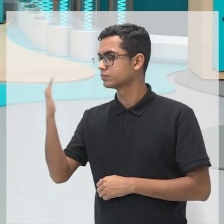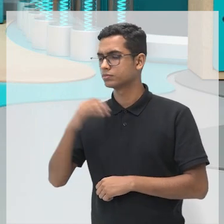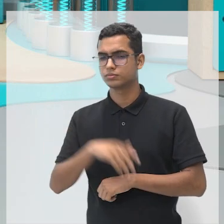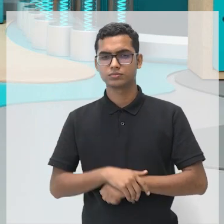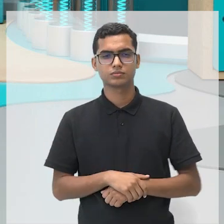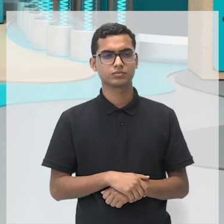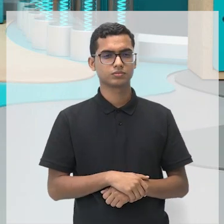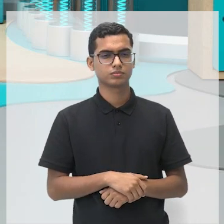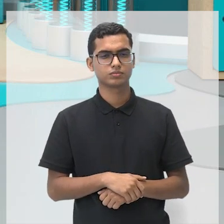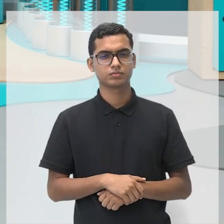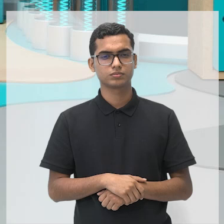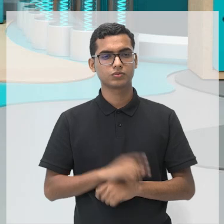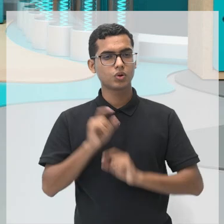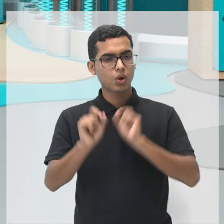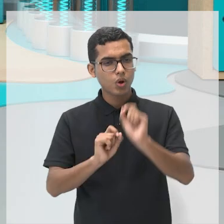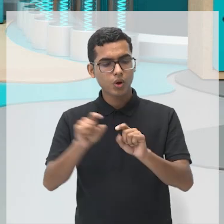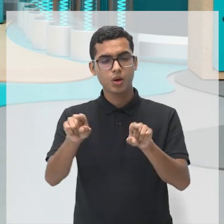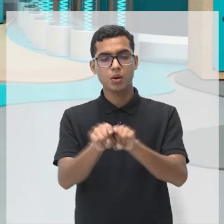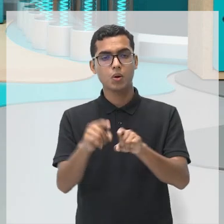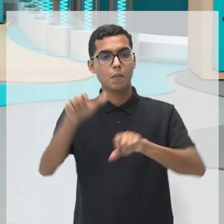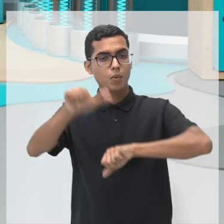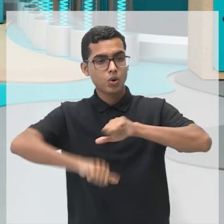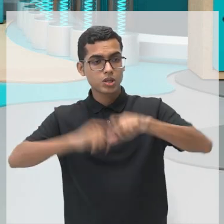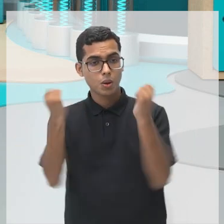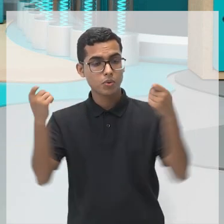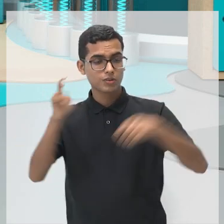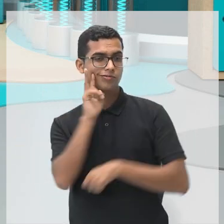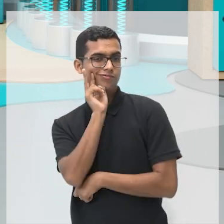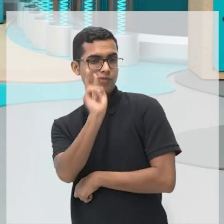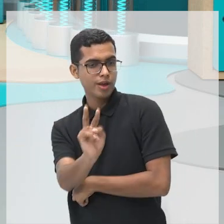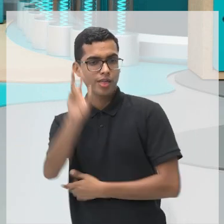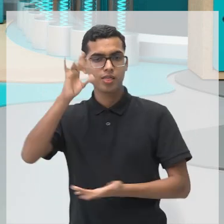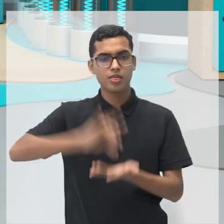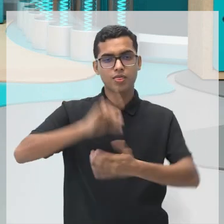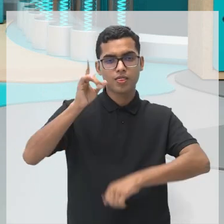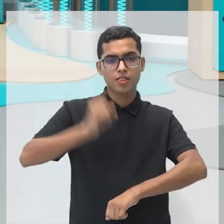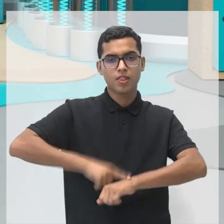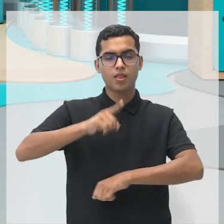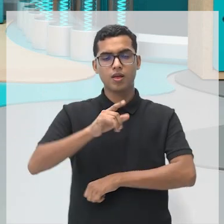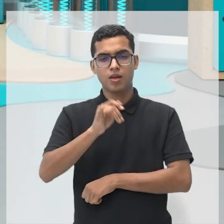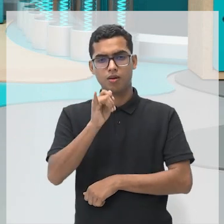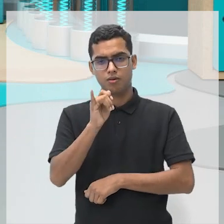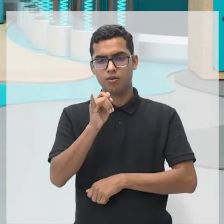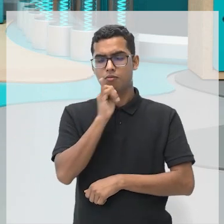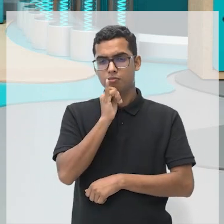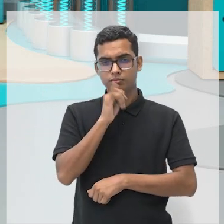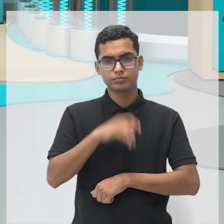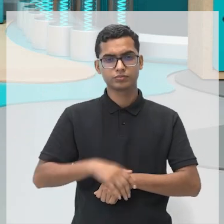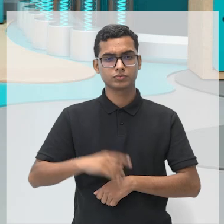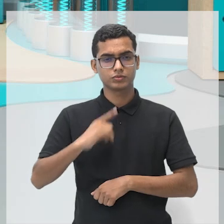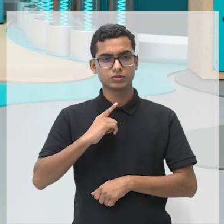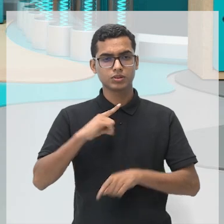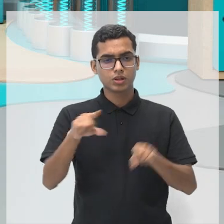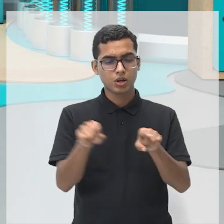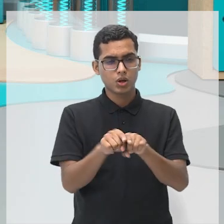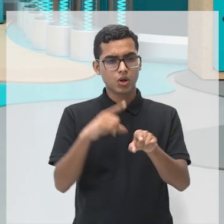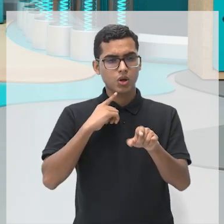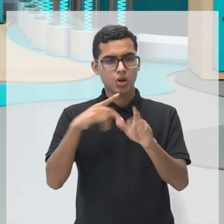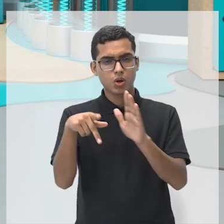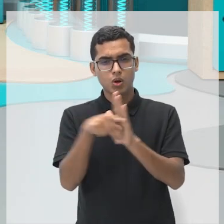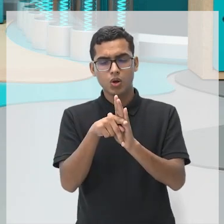olha só. São alterações visíveis, tá? Quando há aumento ou diminuição nas